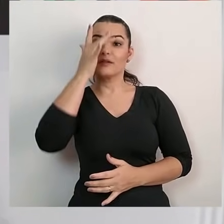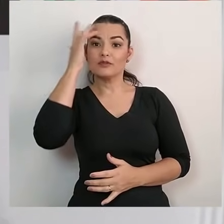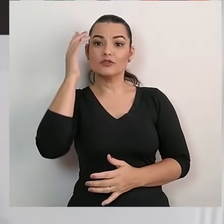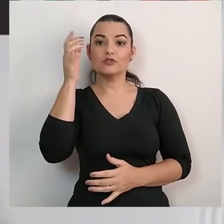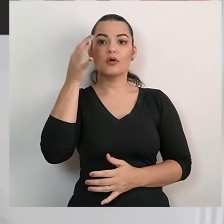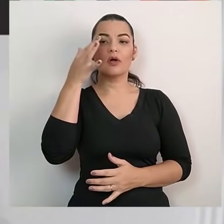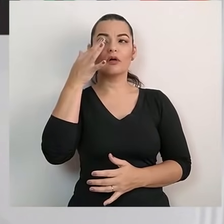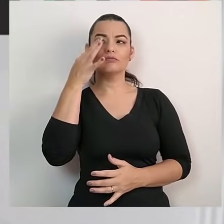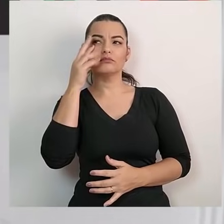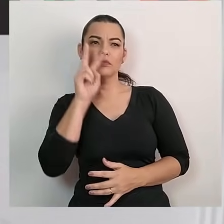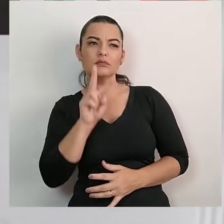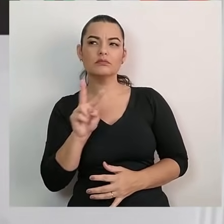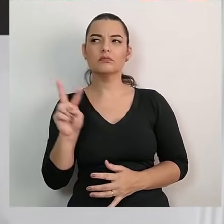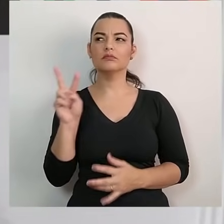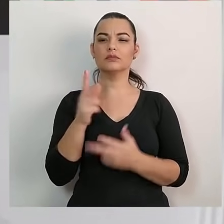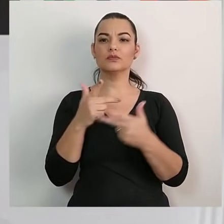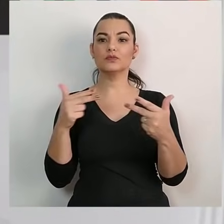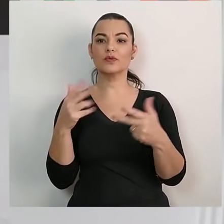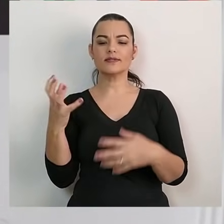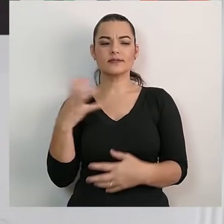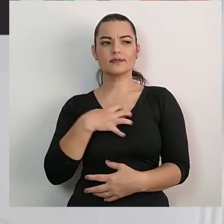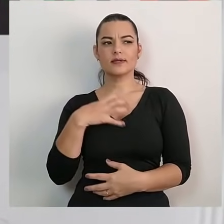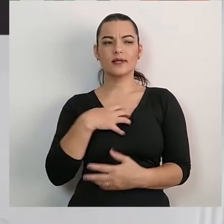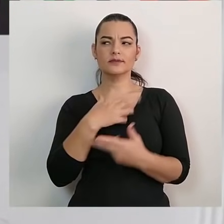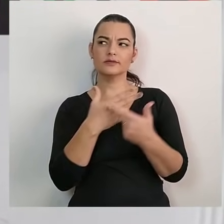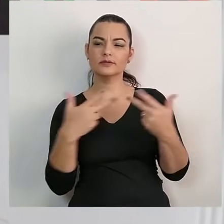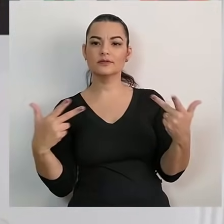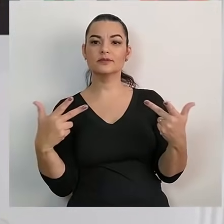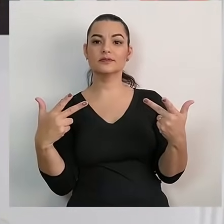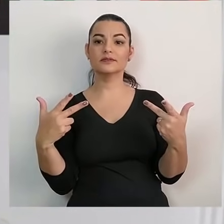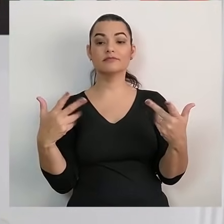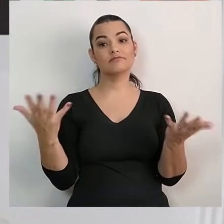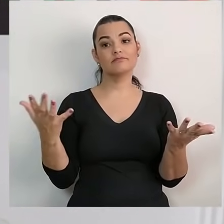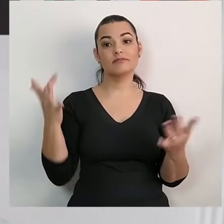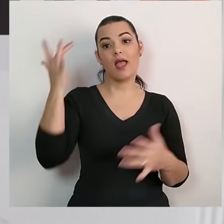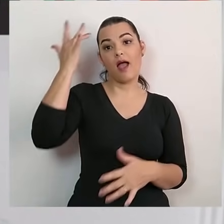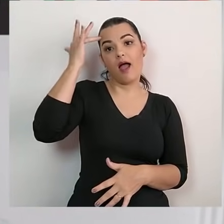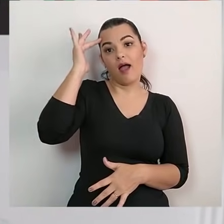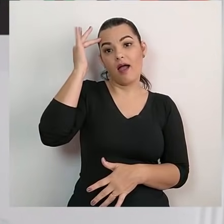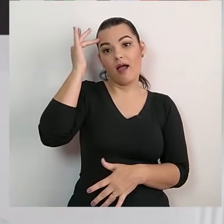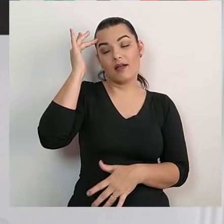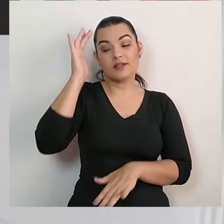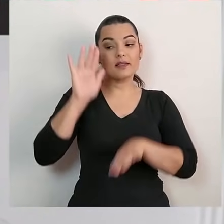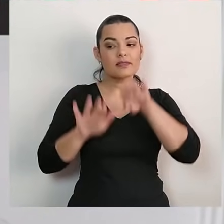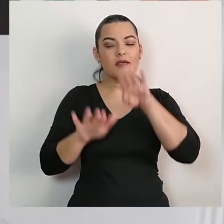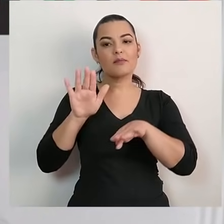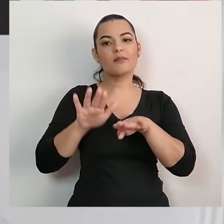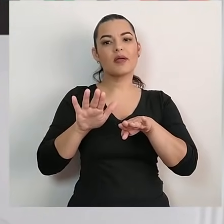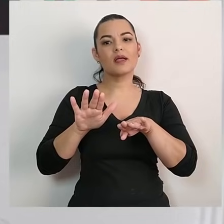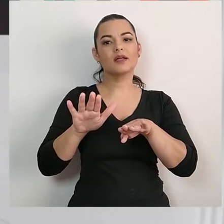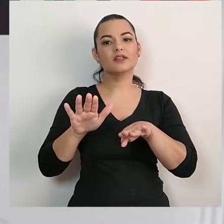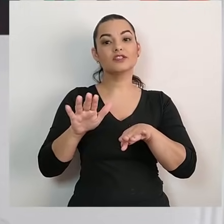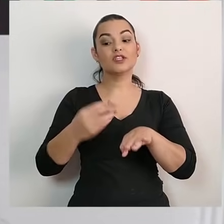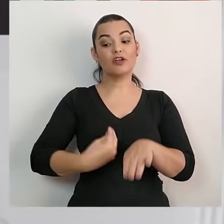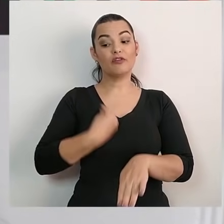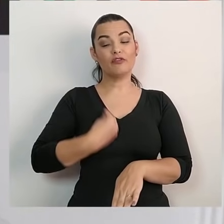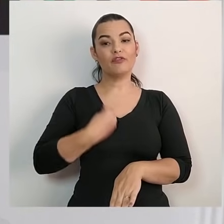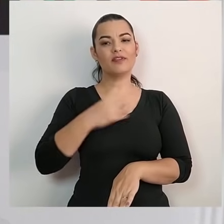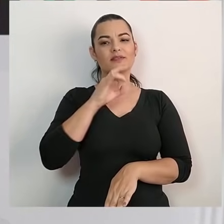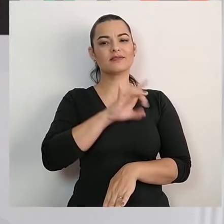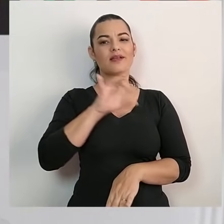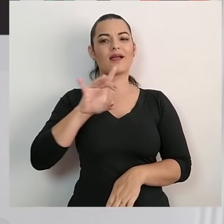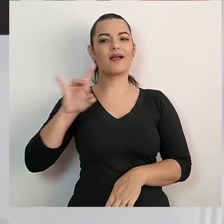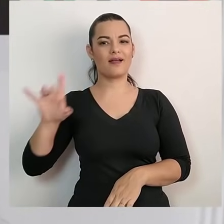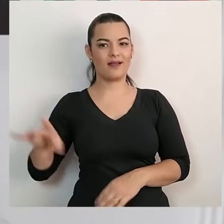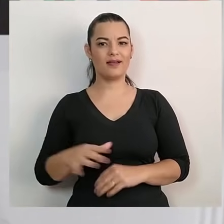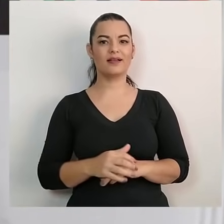sente e tem a impressão aí de algumas coisas de acordo com as nossas vivências. É